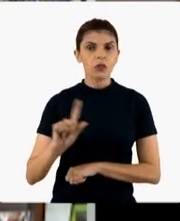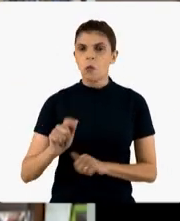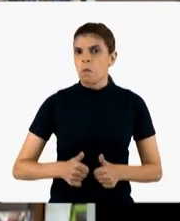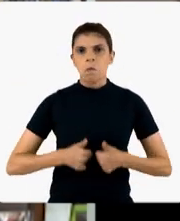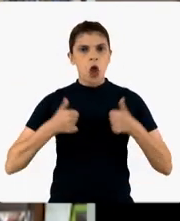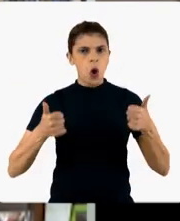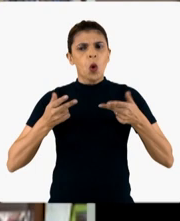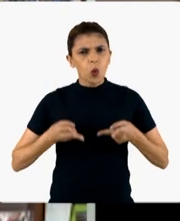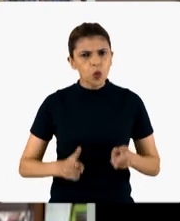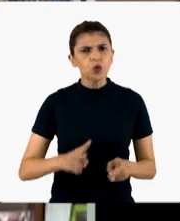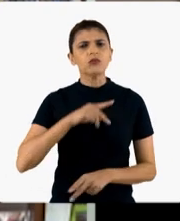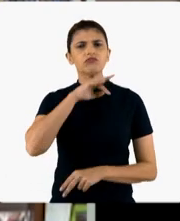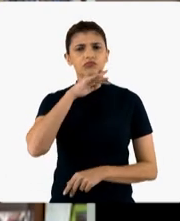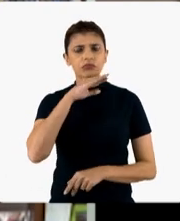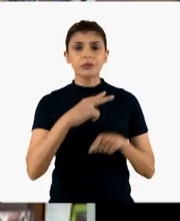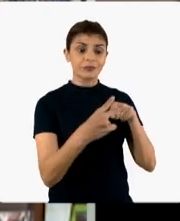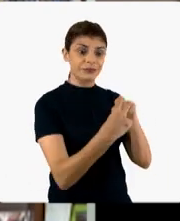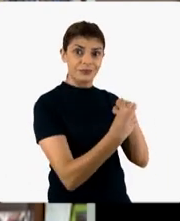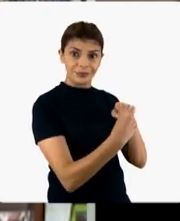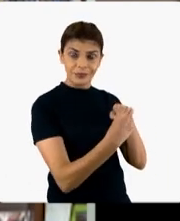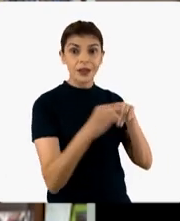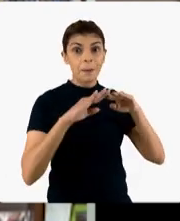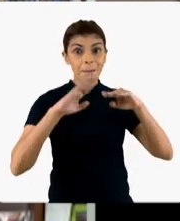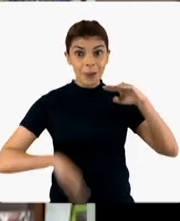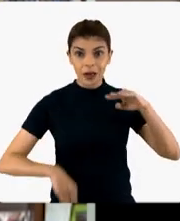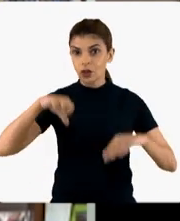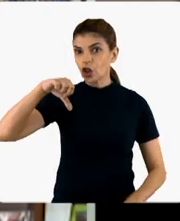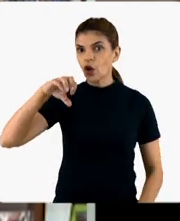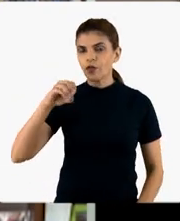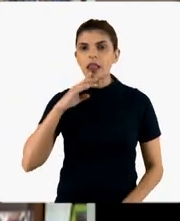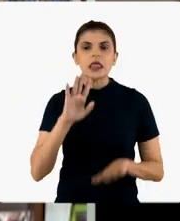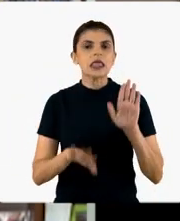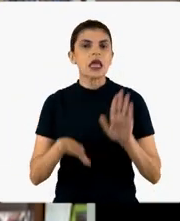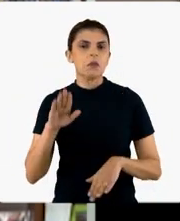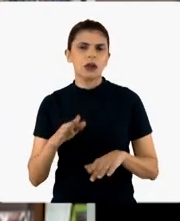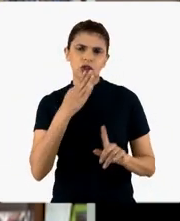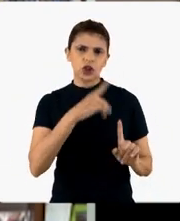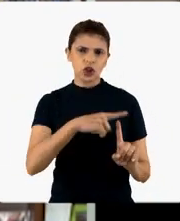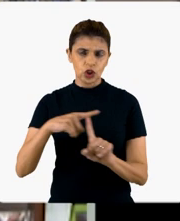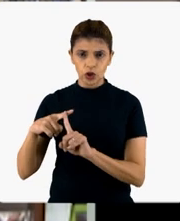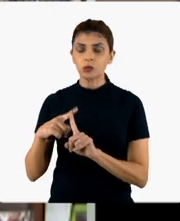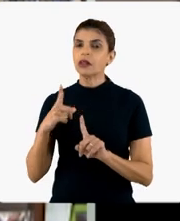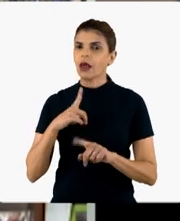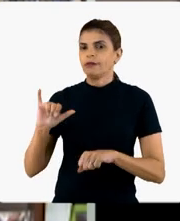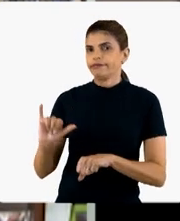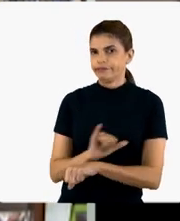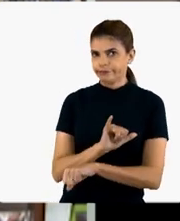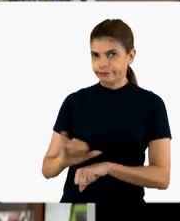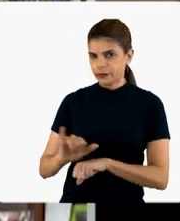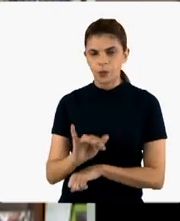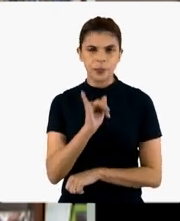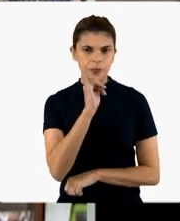doente não melhora ou persiste com uma saturação abaixo de 90, dependendo do tipo de fenótipo, a gente tem